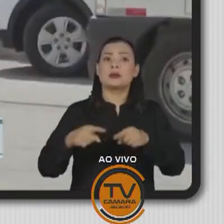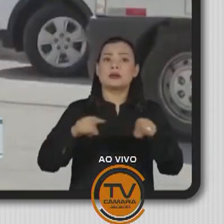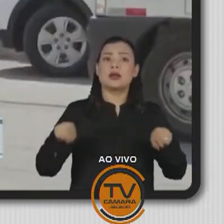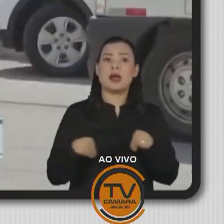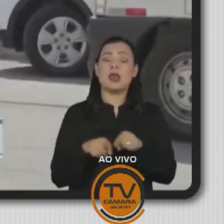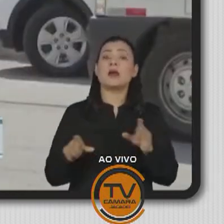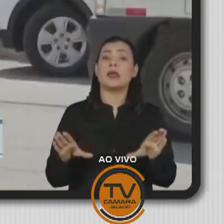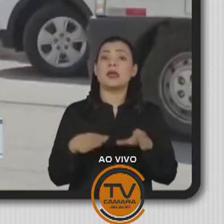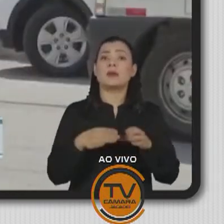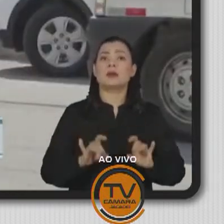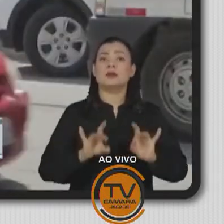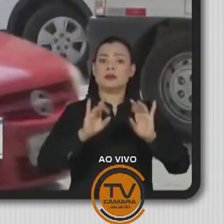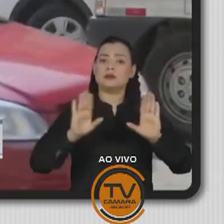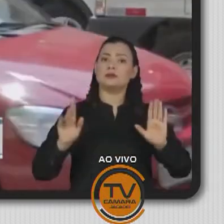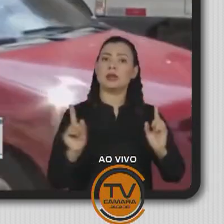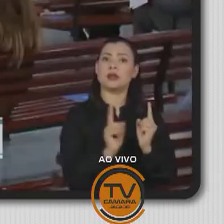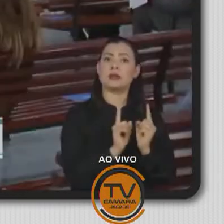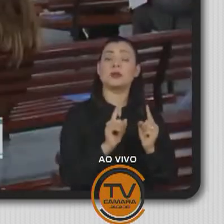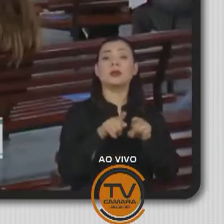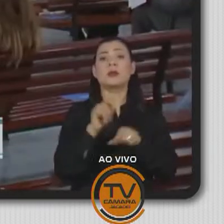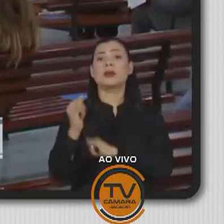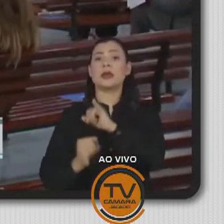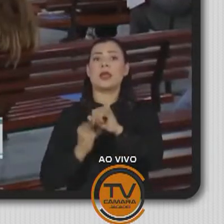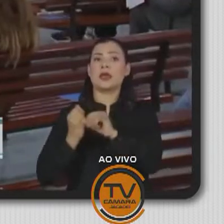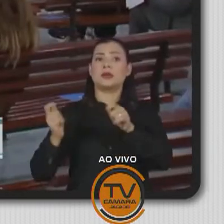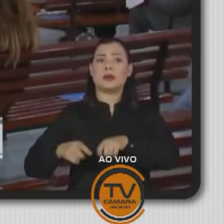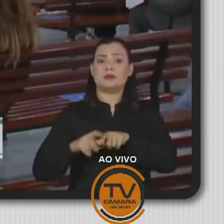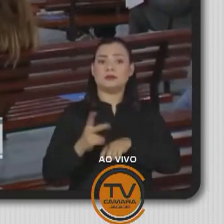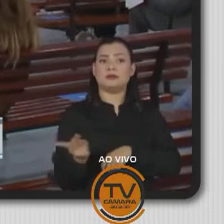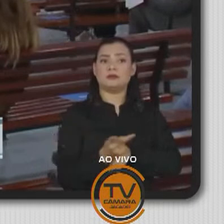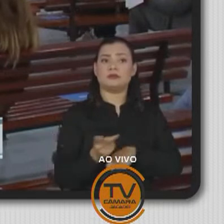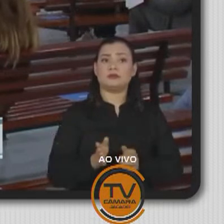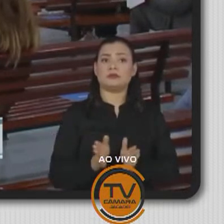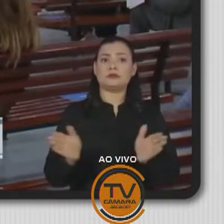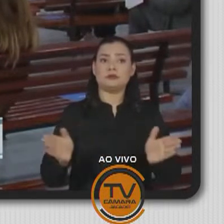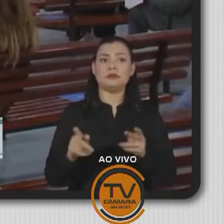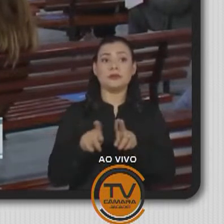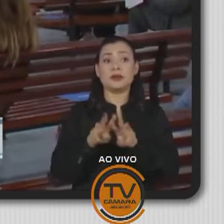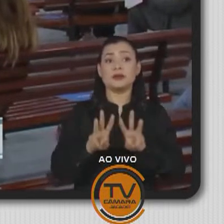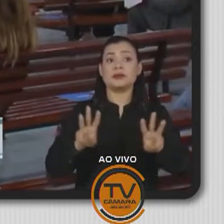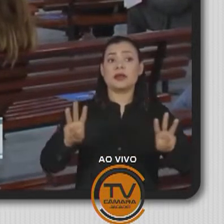equipes especializadas, e pela internet. O site é o